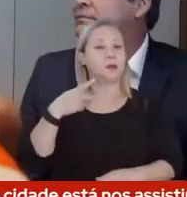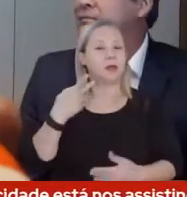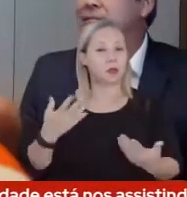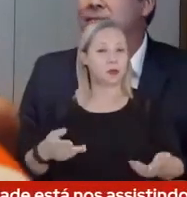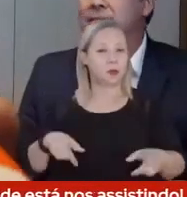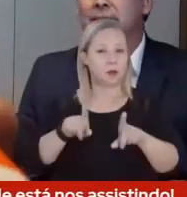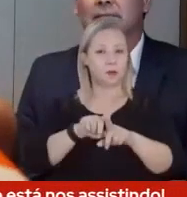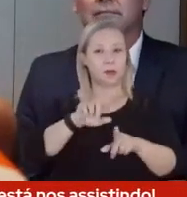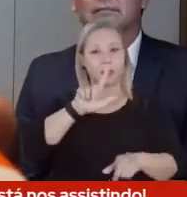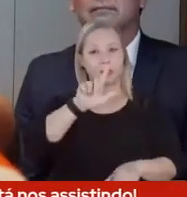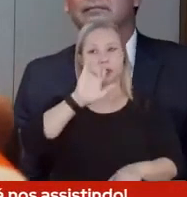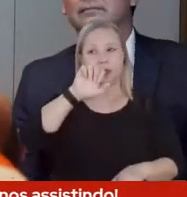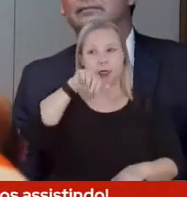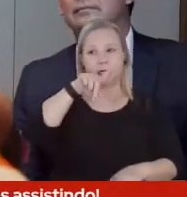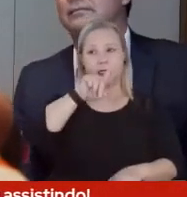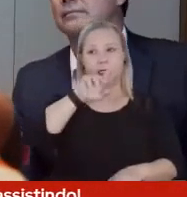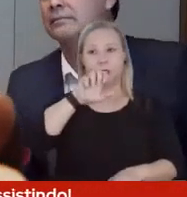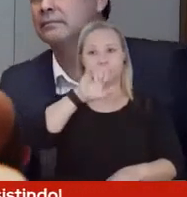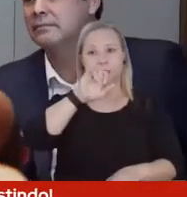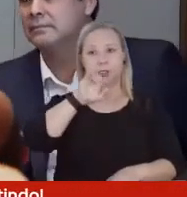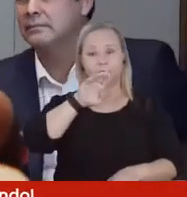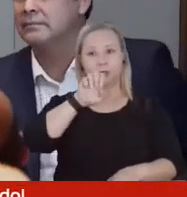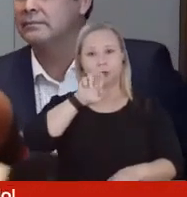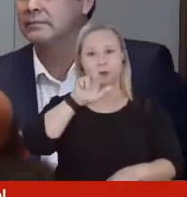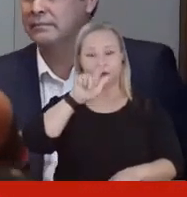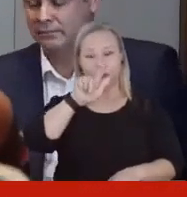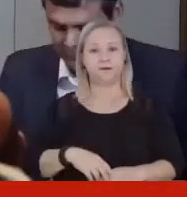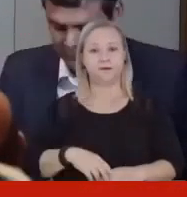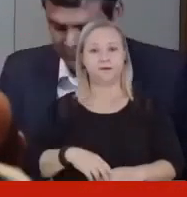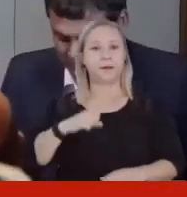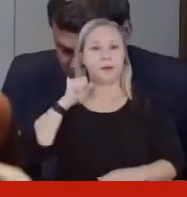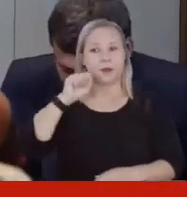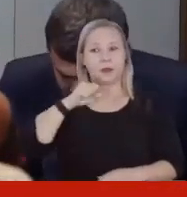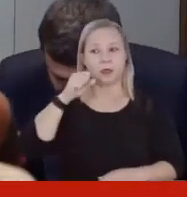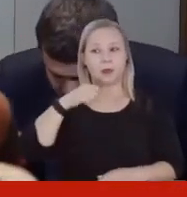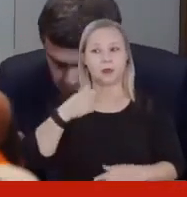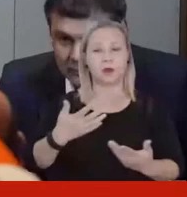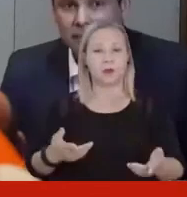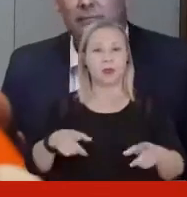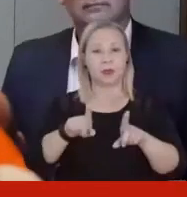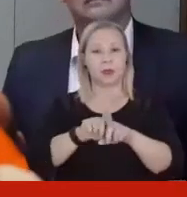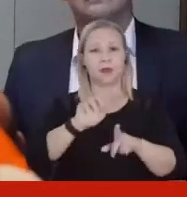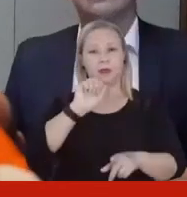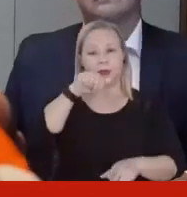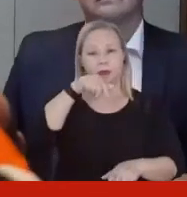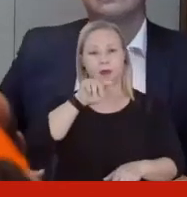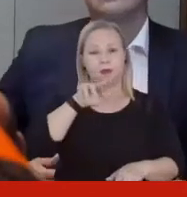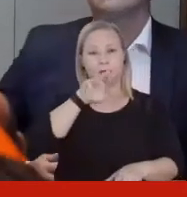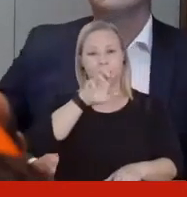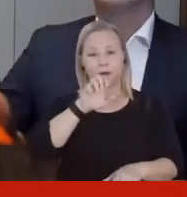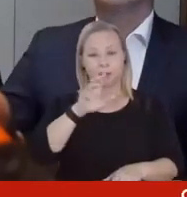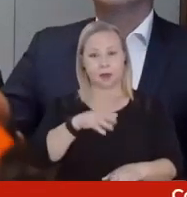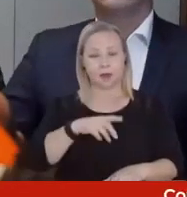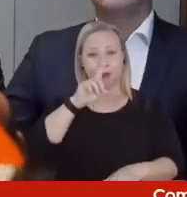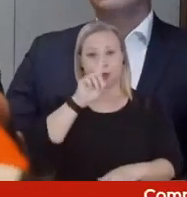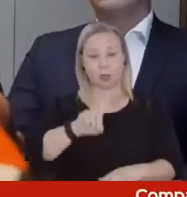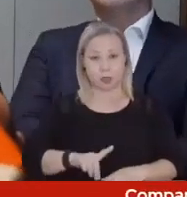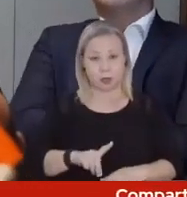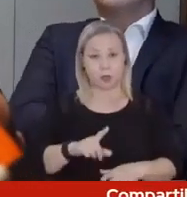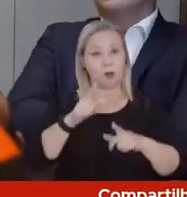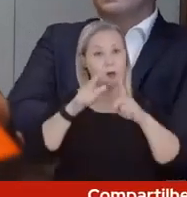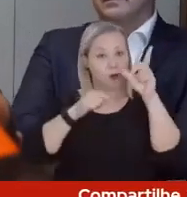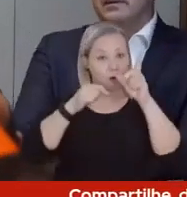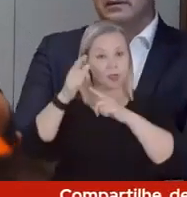nosso futuro senador André Siciliano, diretor Guilherme Estrela, que tenho muito orgulho